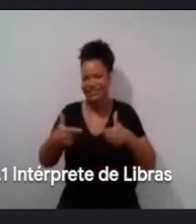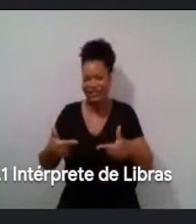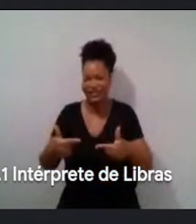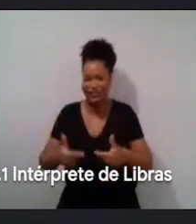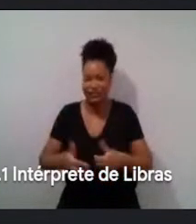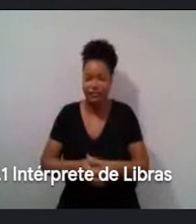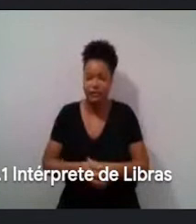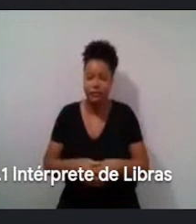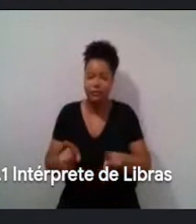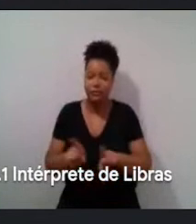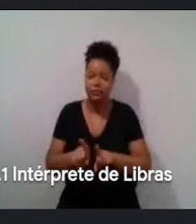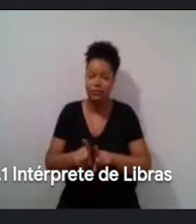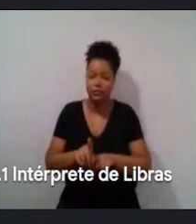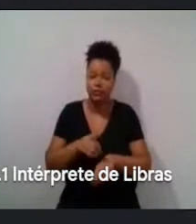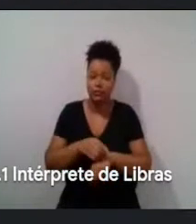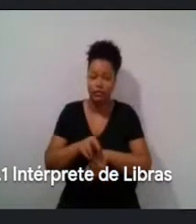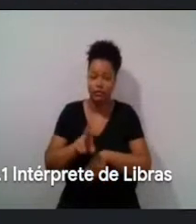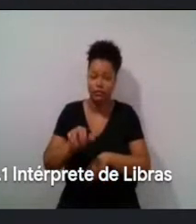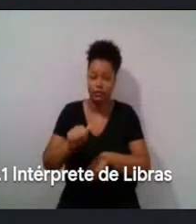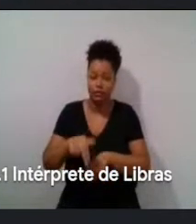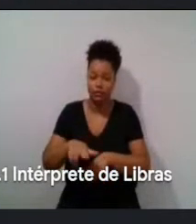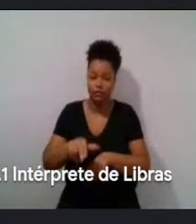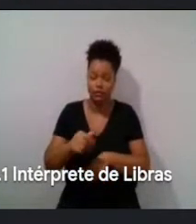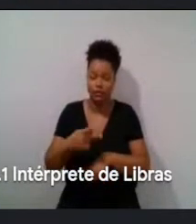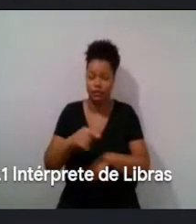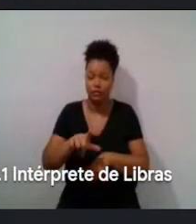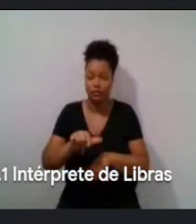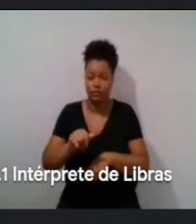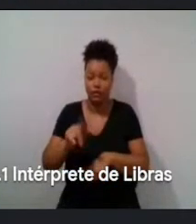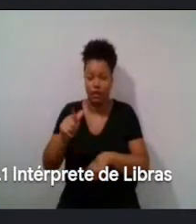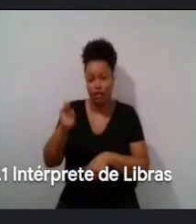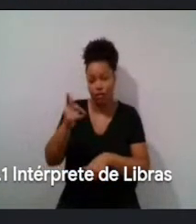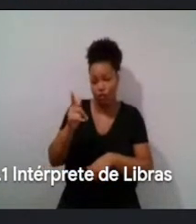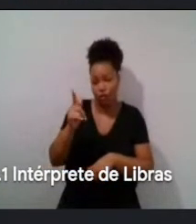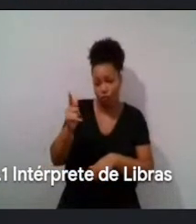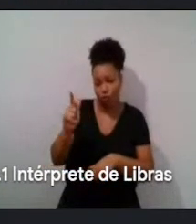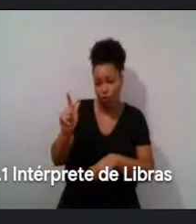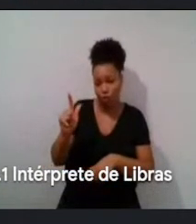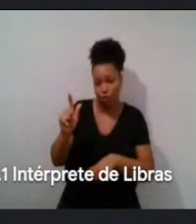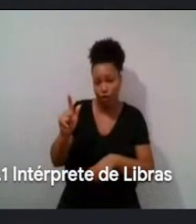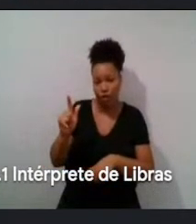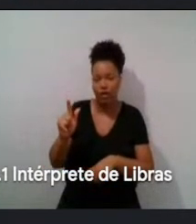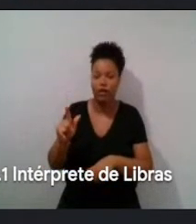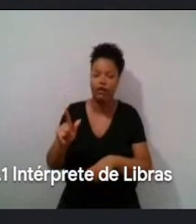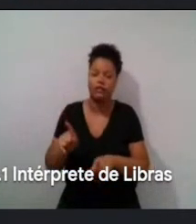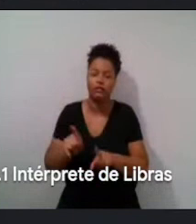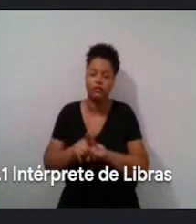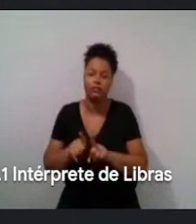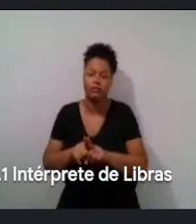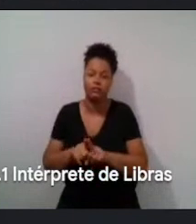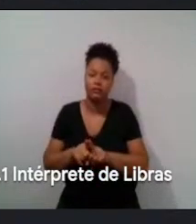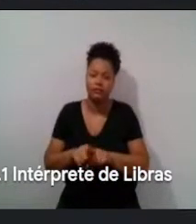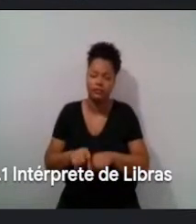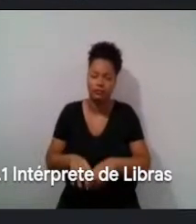E a doutora Ana Paula e eu, como somos goianos, vamos reverenciar a Badiânia, né?